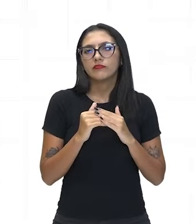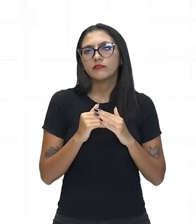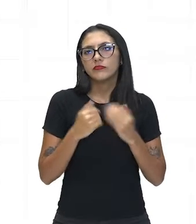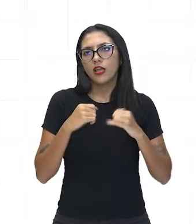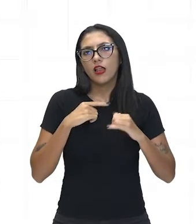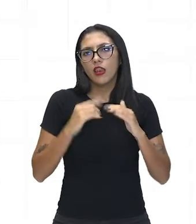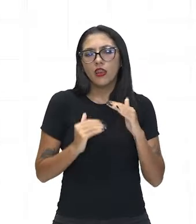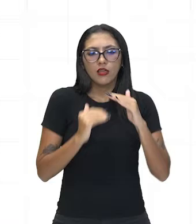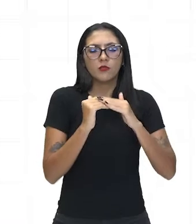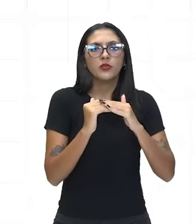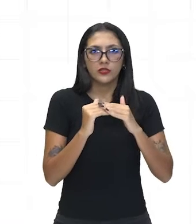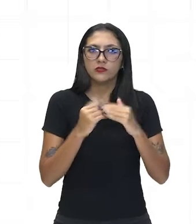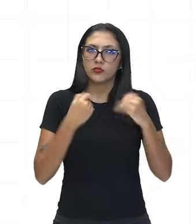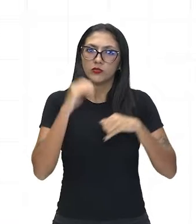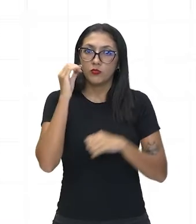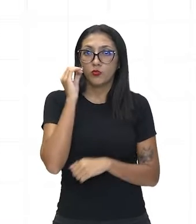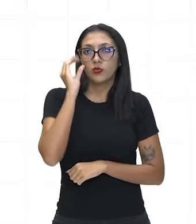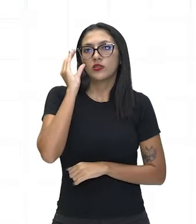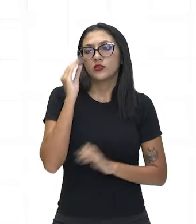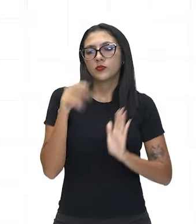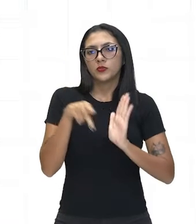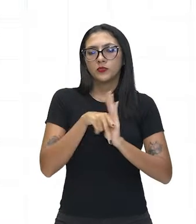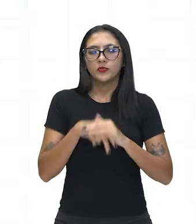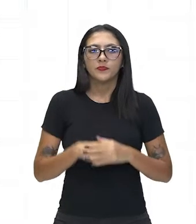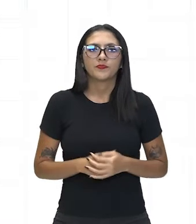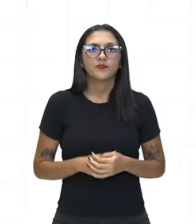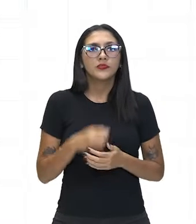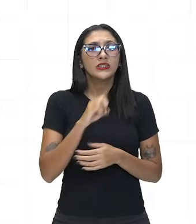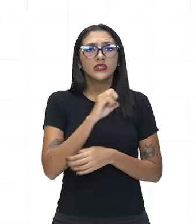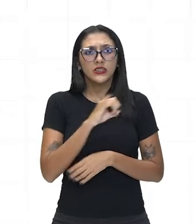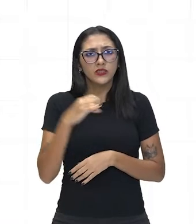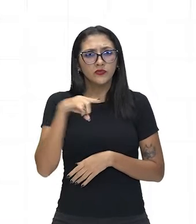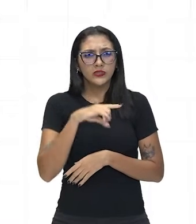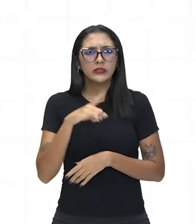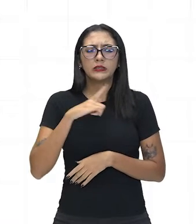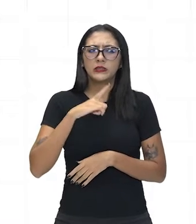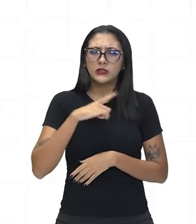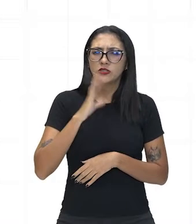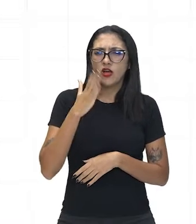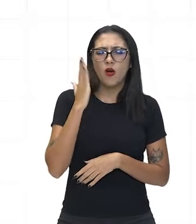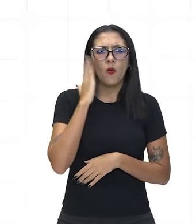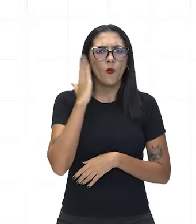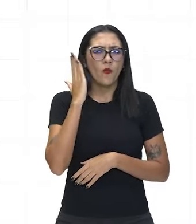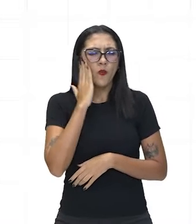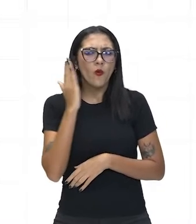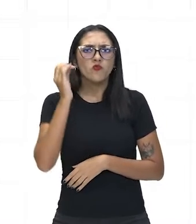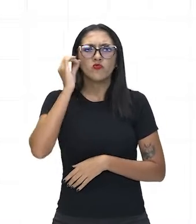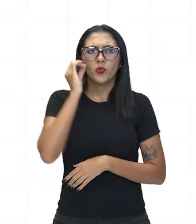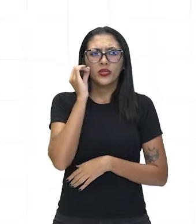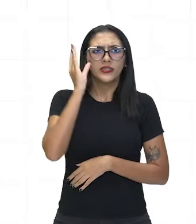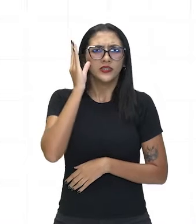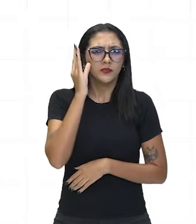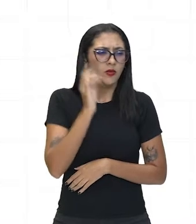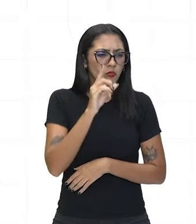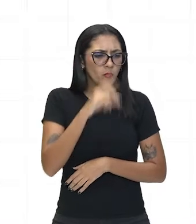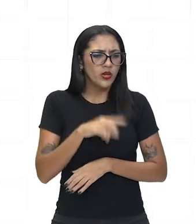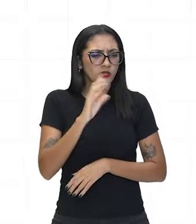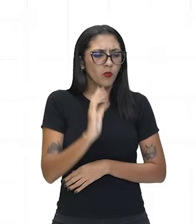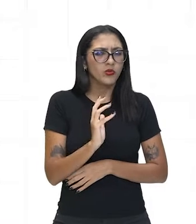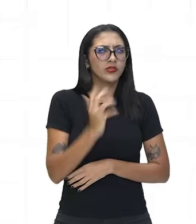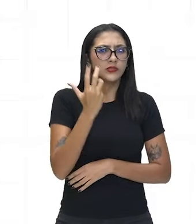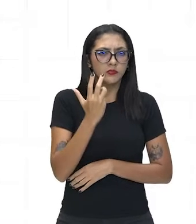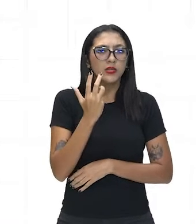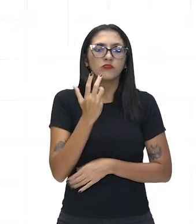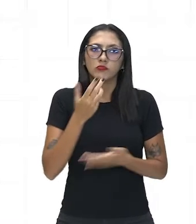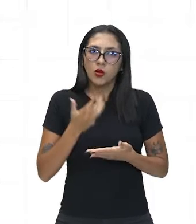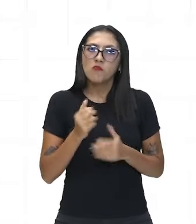agir com os primeiros socorros. Se você tem conhecimento de atendimento para aquela determinada situação, você